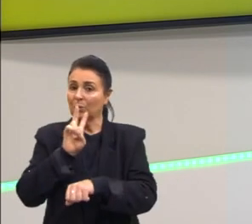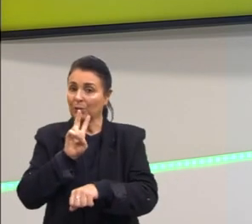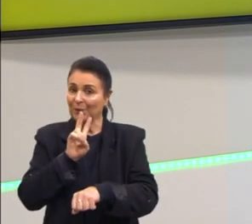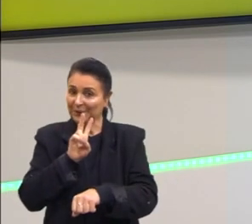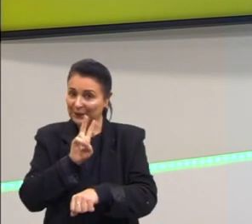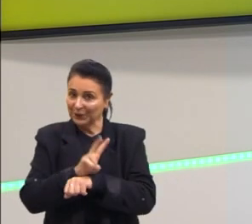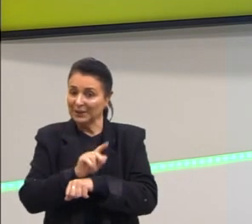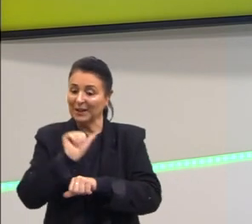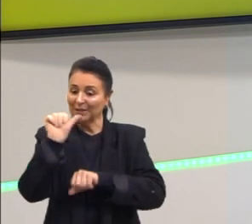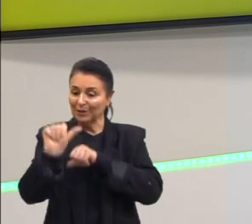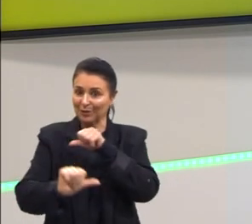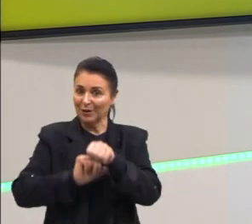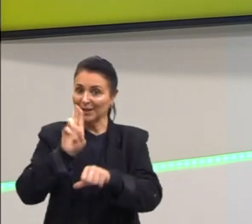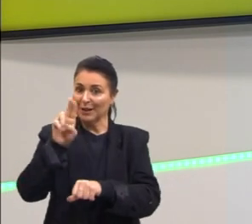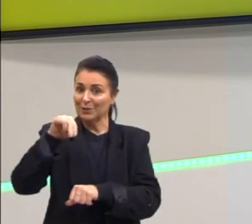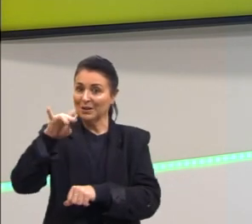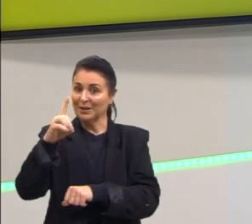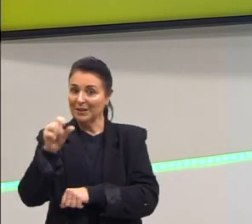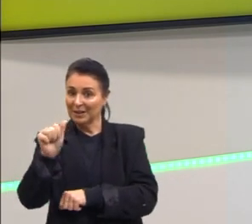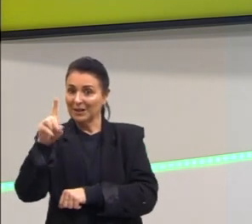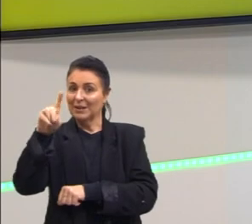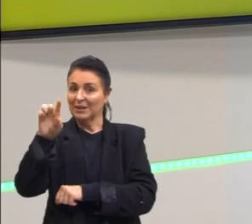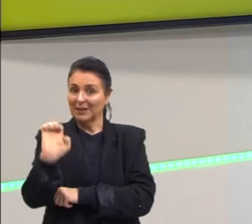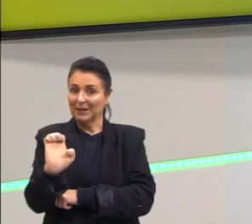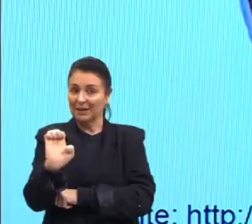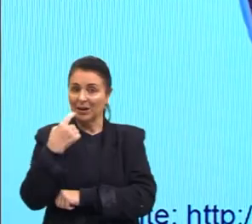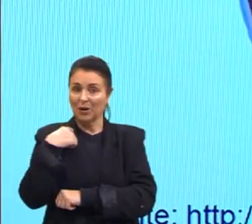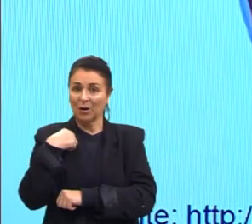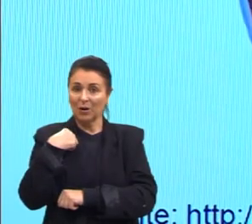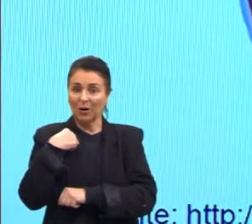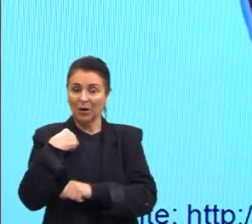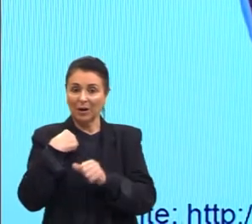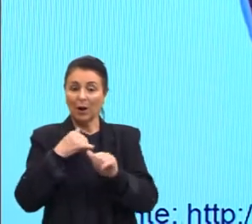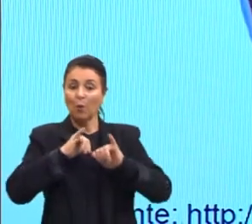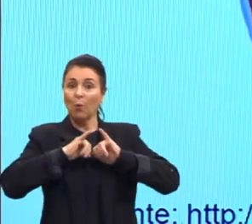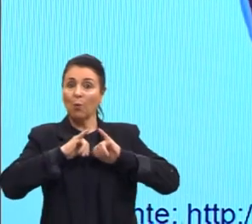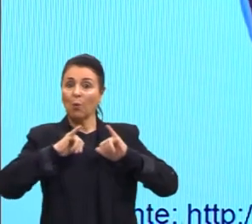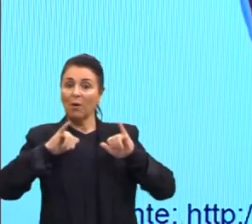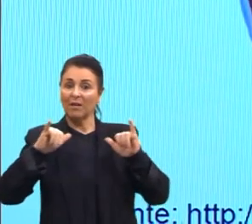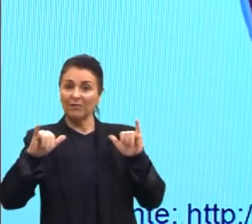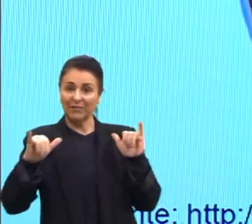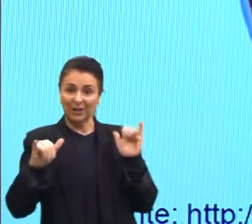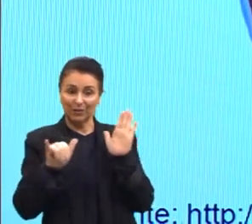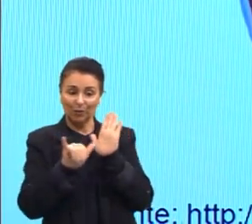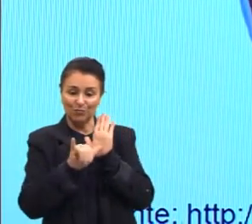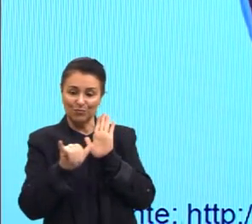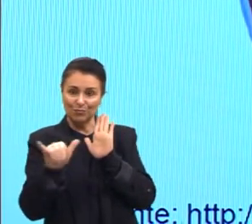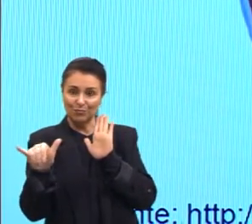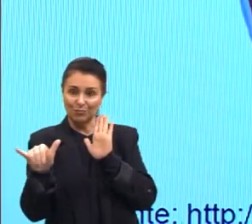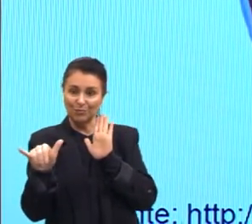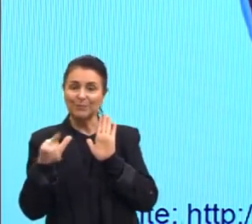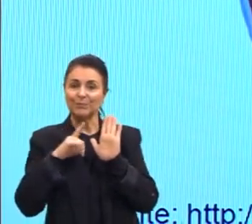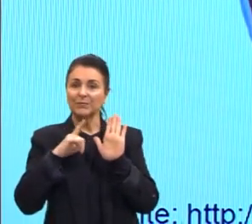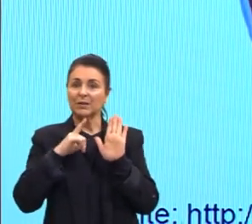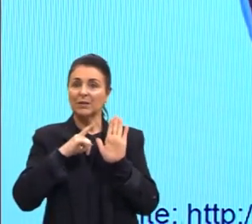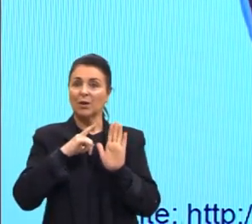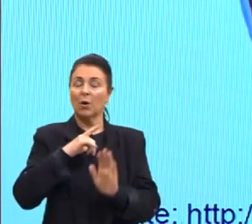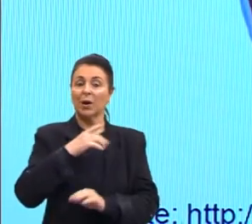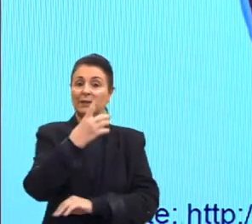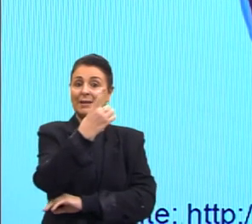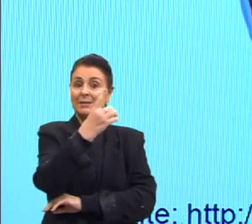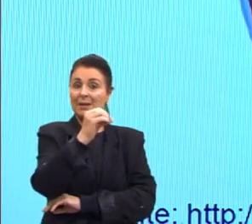questão de conversão de unidades em Tokyo roto nessa porção de alimentos desse alimento que tem